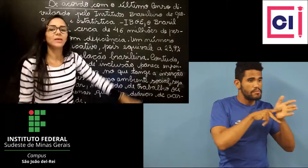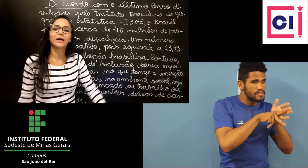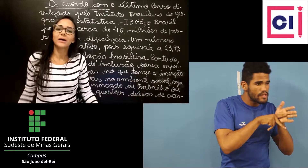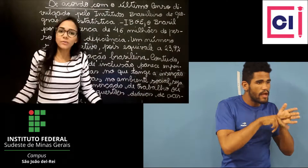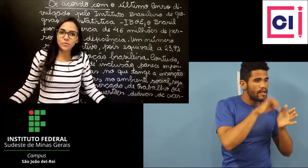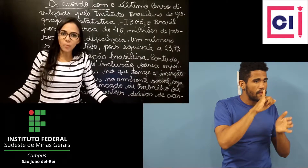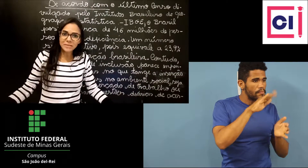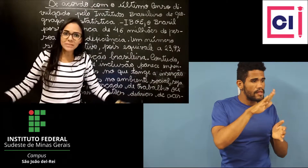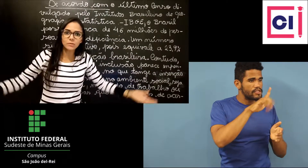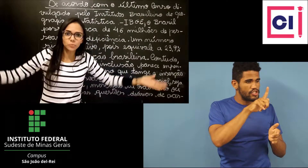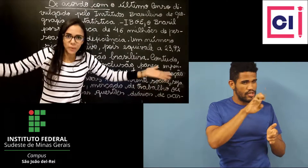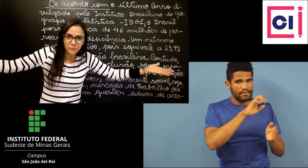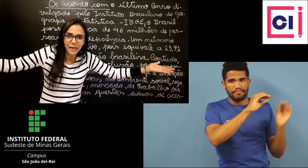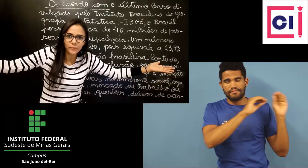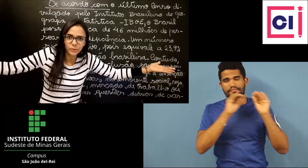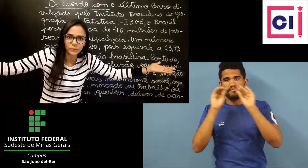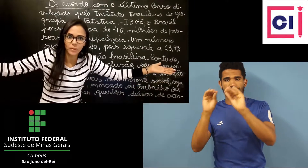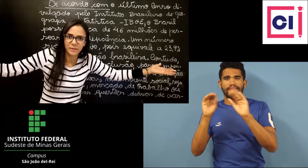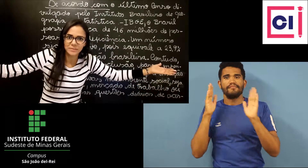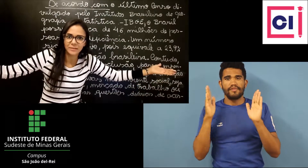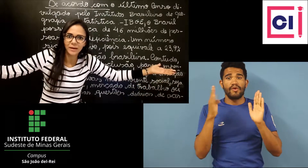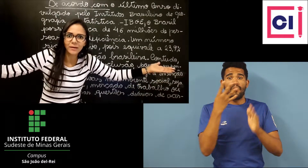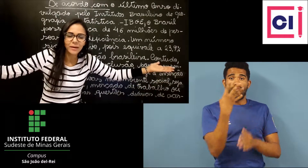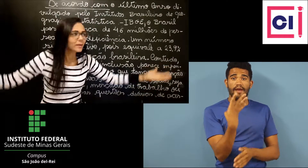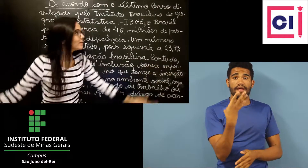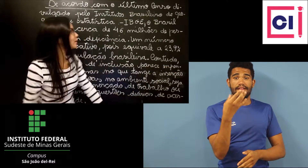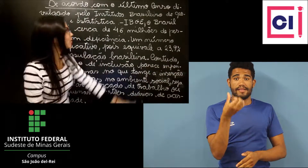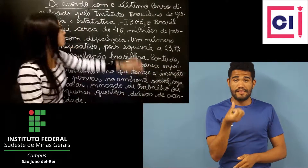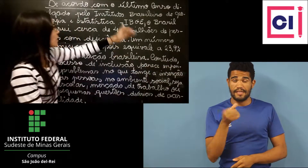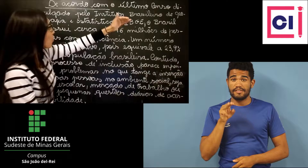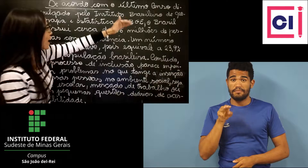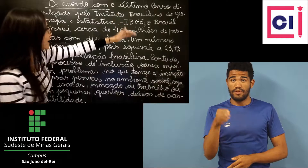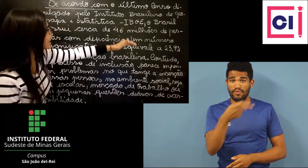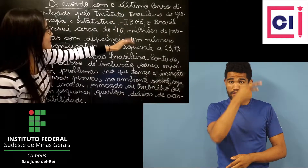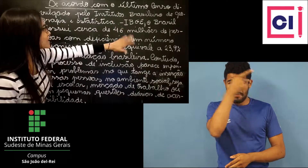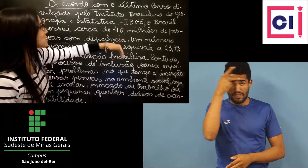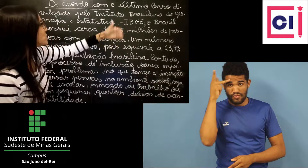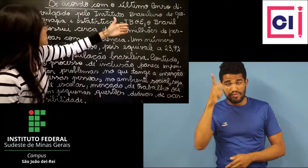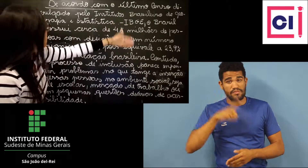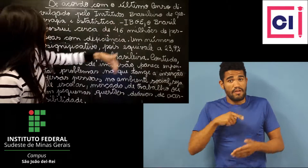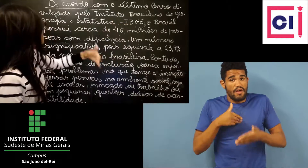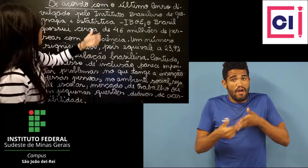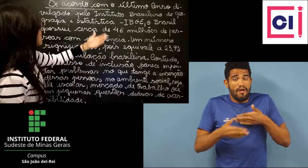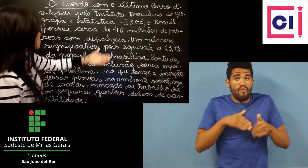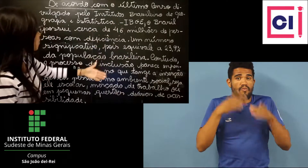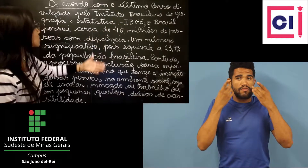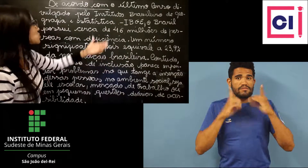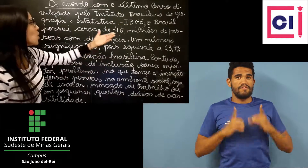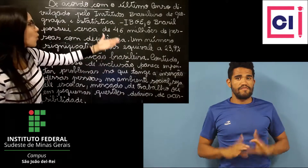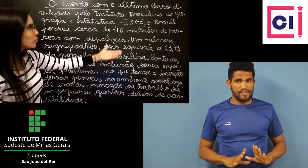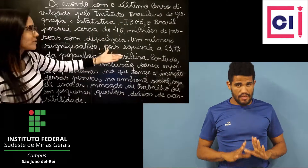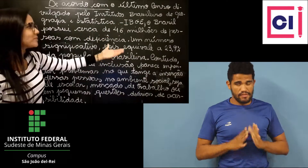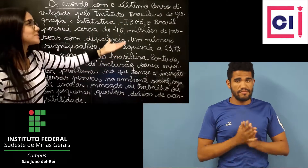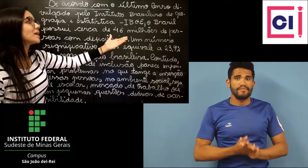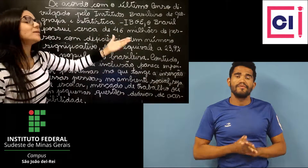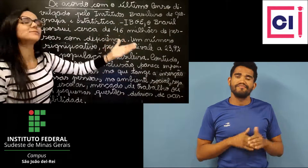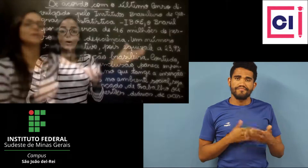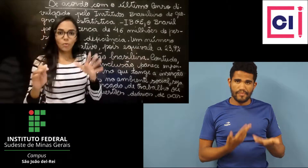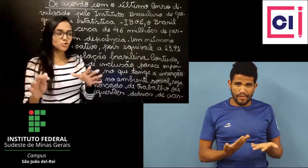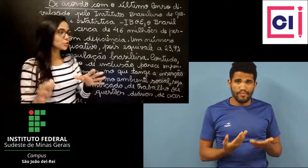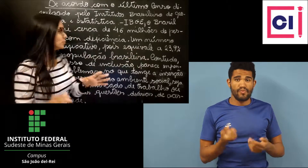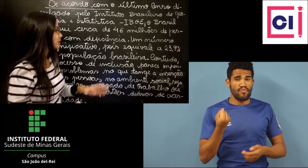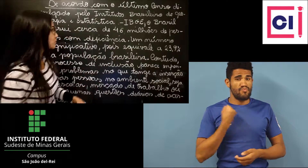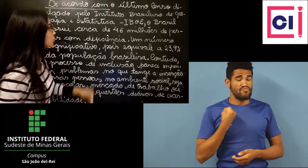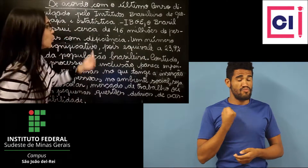a minha informação. Não é um dado que eu tenho que apresentar? Então, 46 milhões de pessoas com